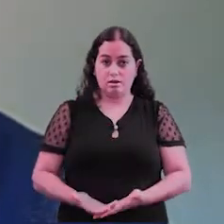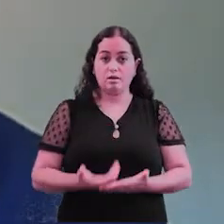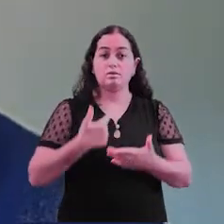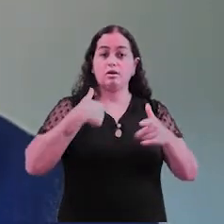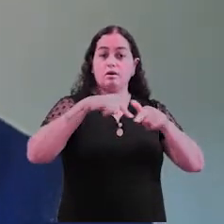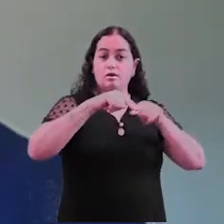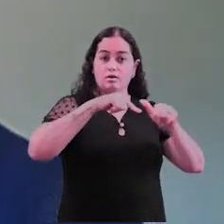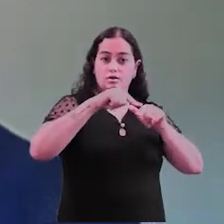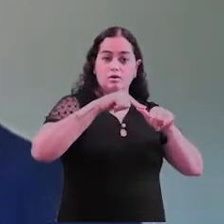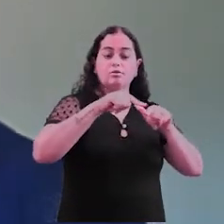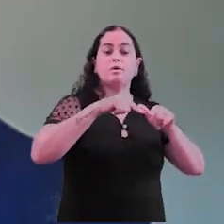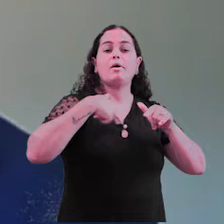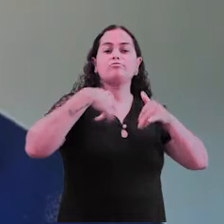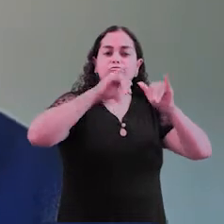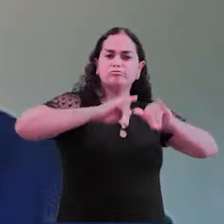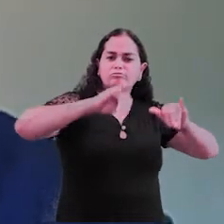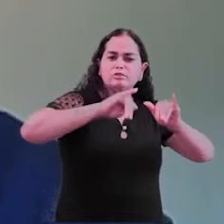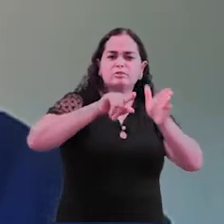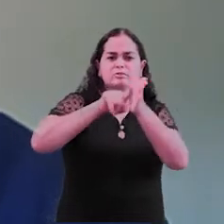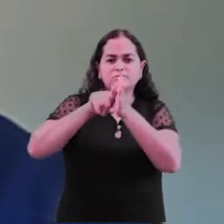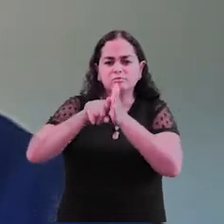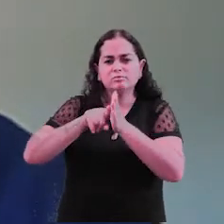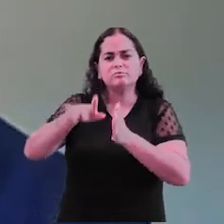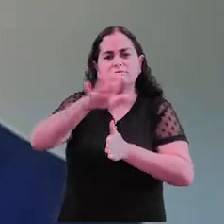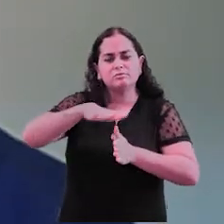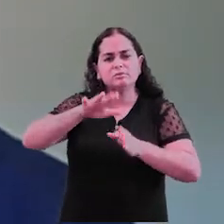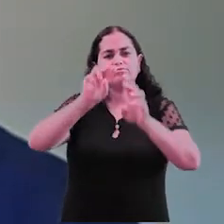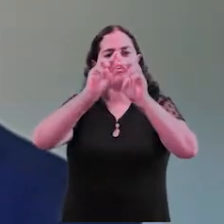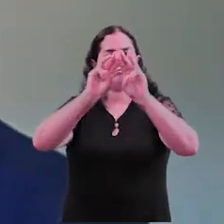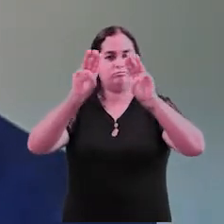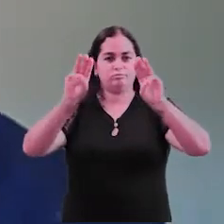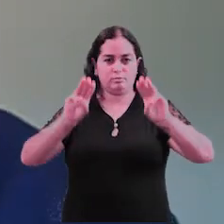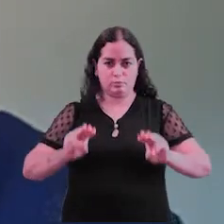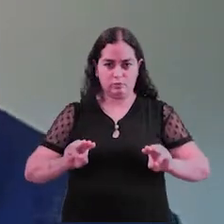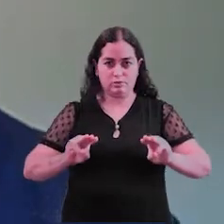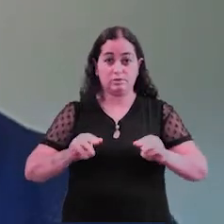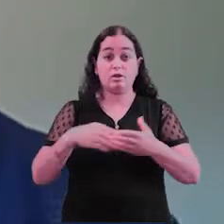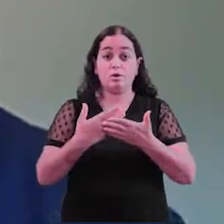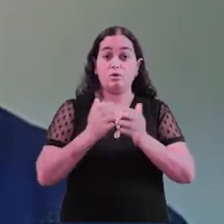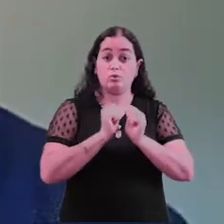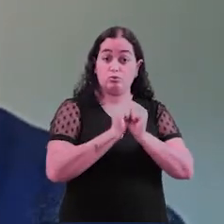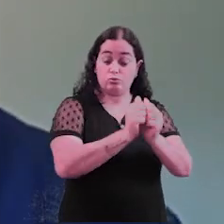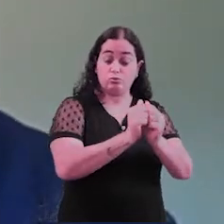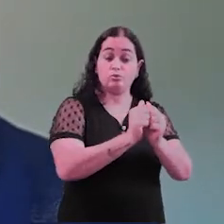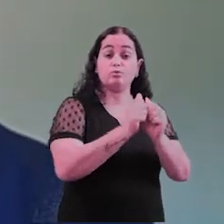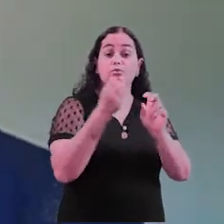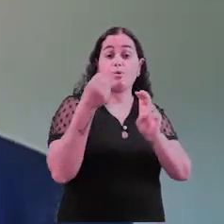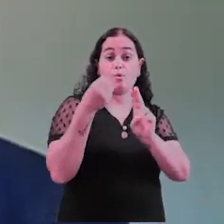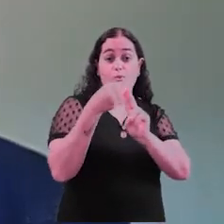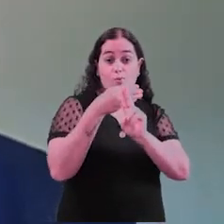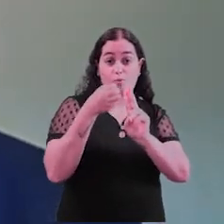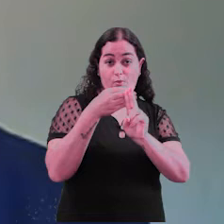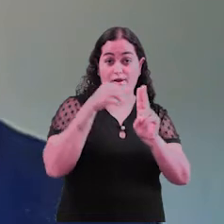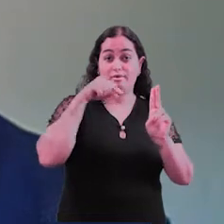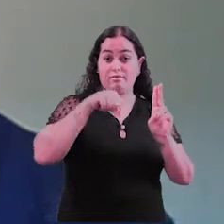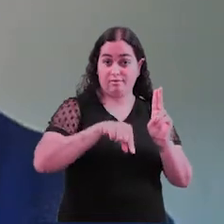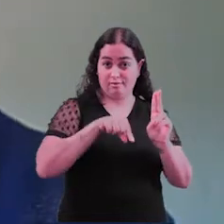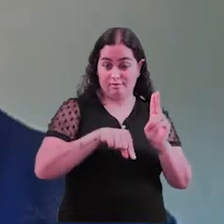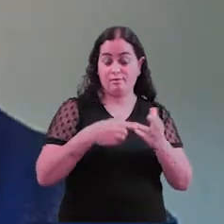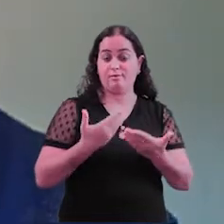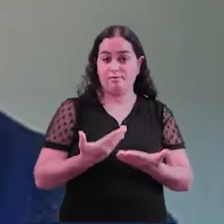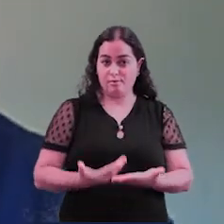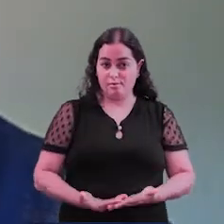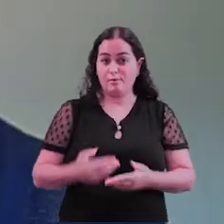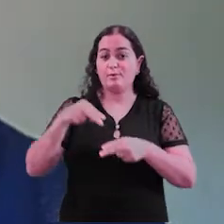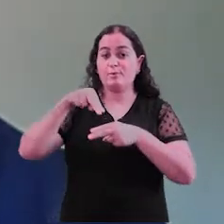Ciências, atuante no campo da divulgação científica em espaços museológicos, junto à Universidade Federal do Triângulo Mineiro,